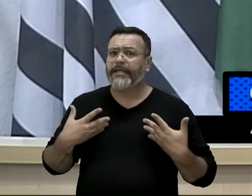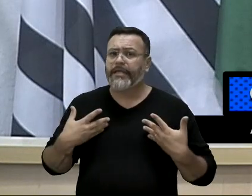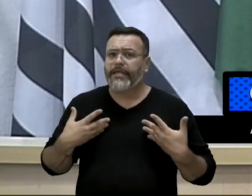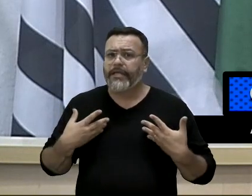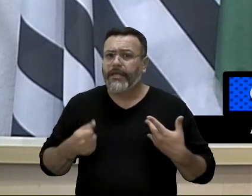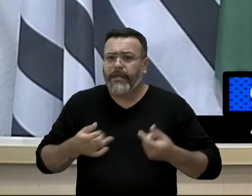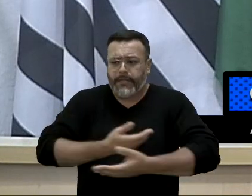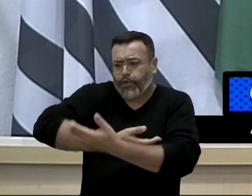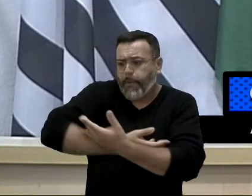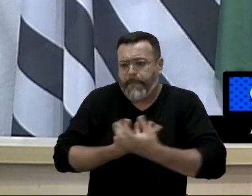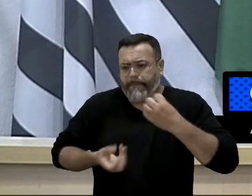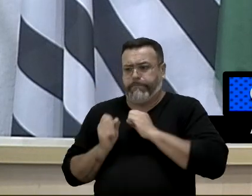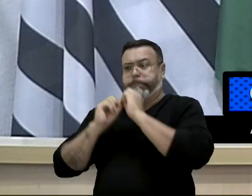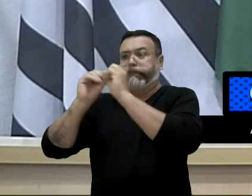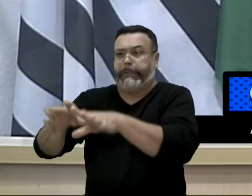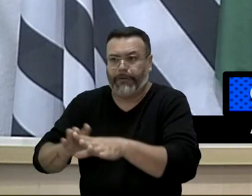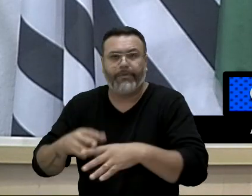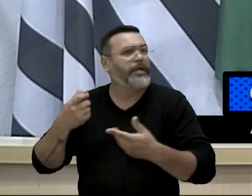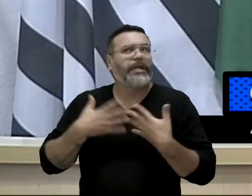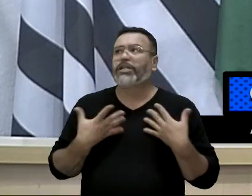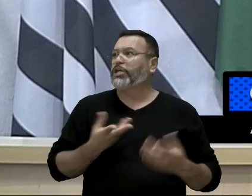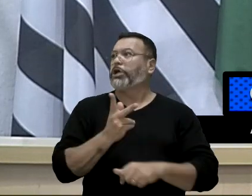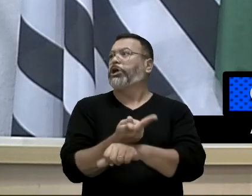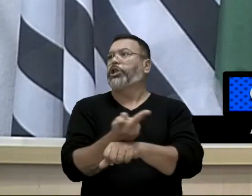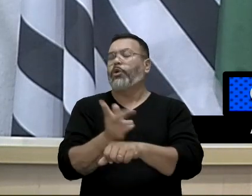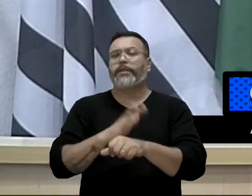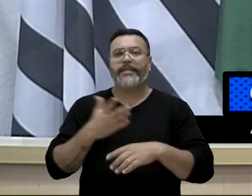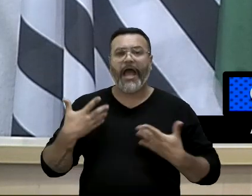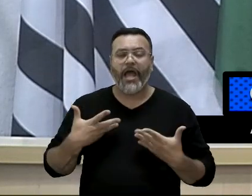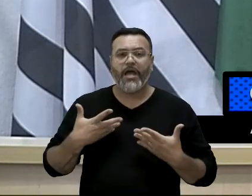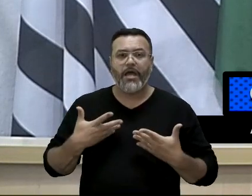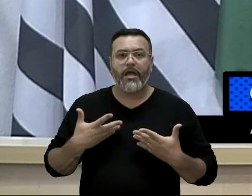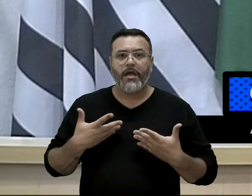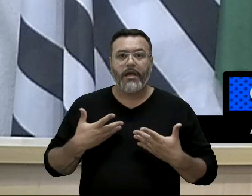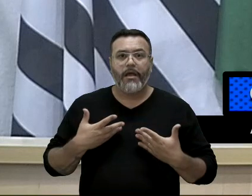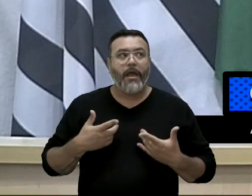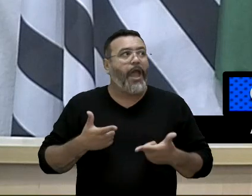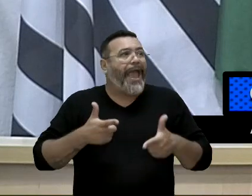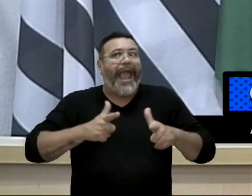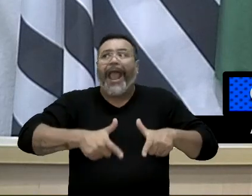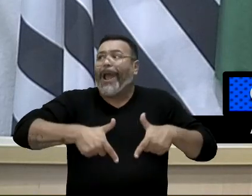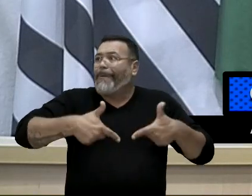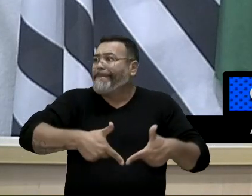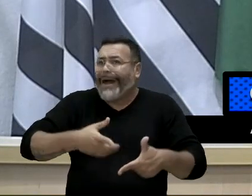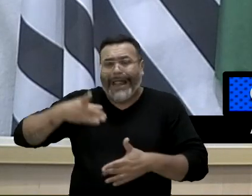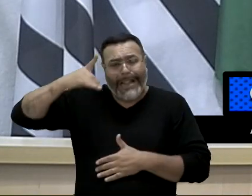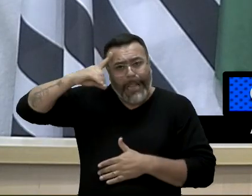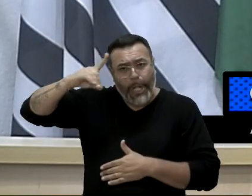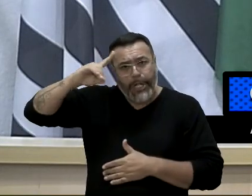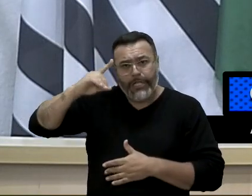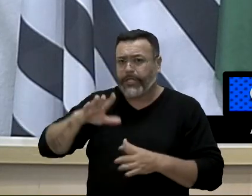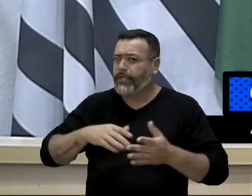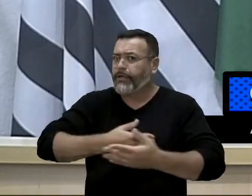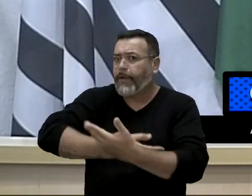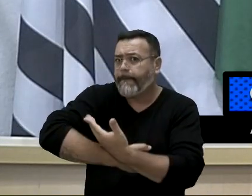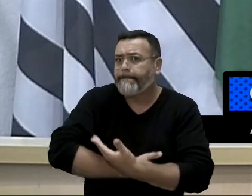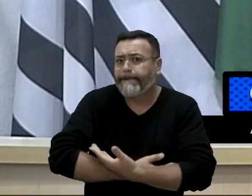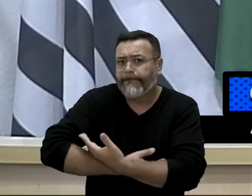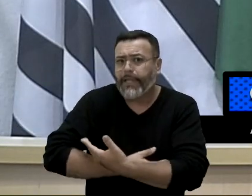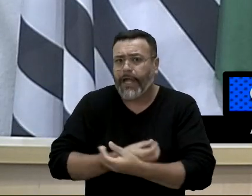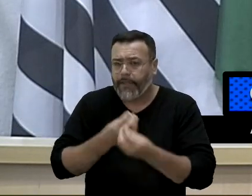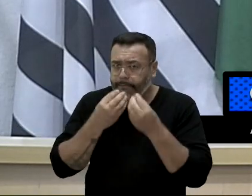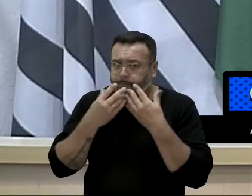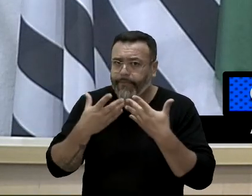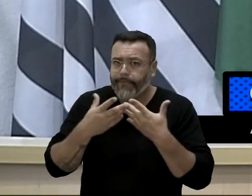essa criança de novo. Estava melhor na barriga. É uma luta tremenda, gente. Não é todo bebê que nasce bonzinho, não. A Manu é, graças a Deus.